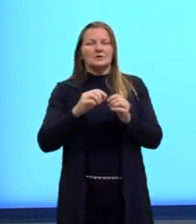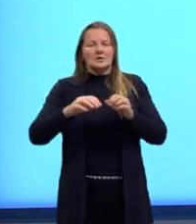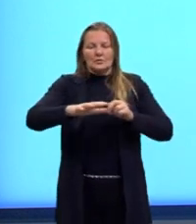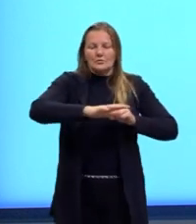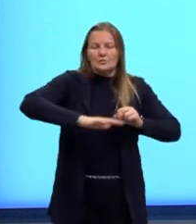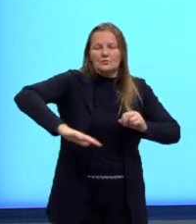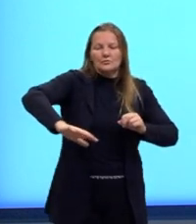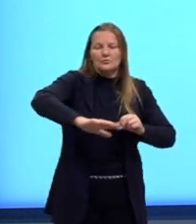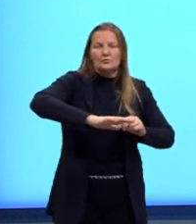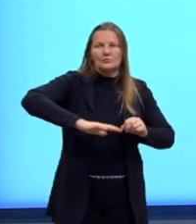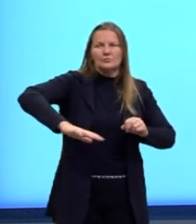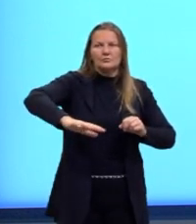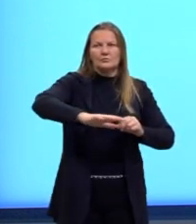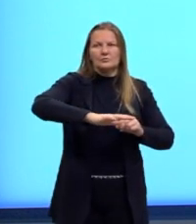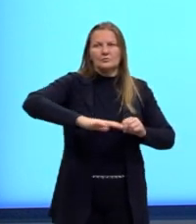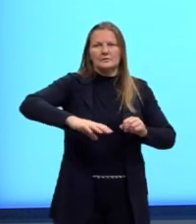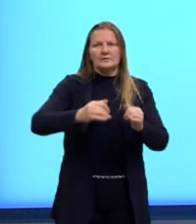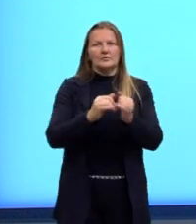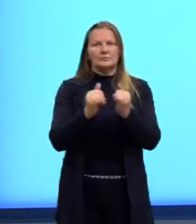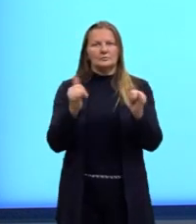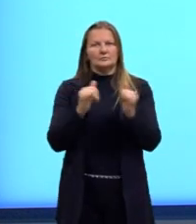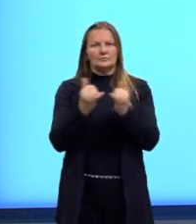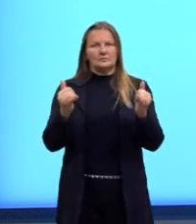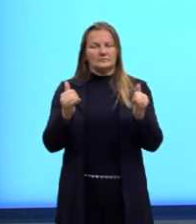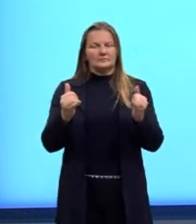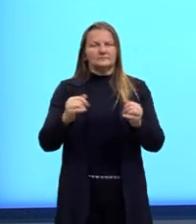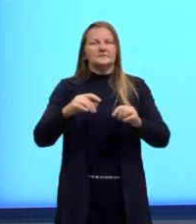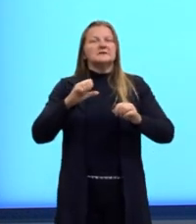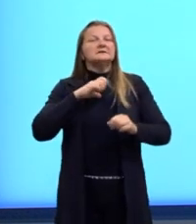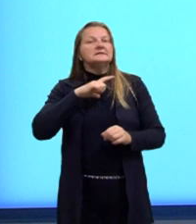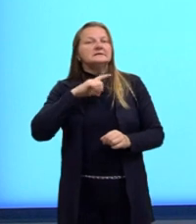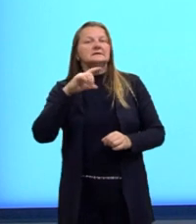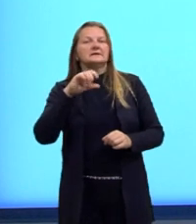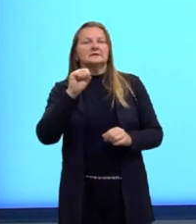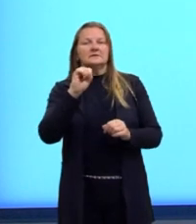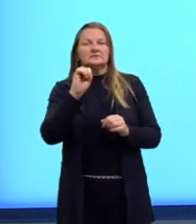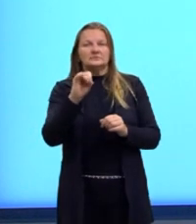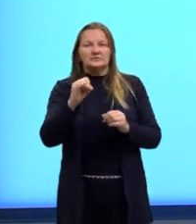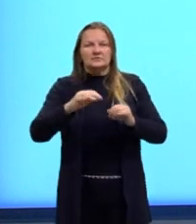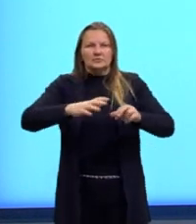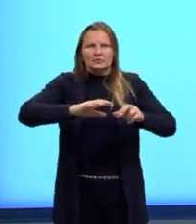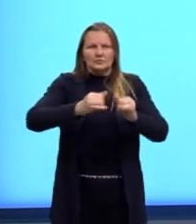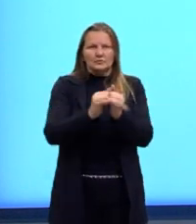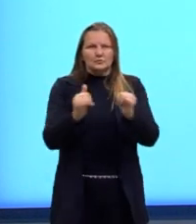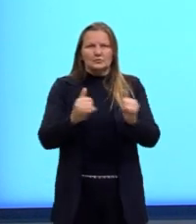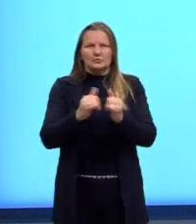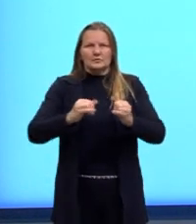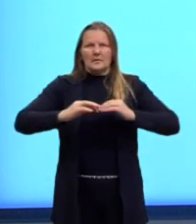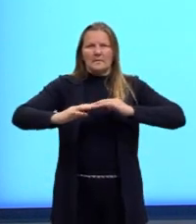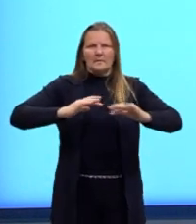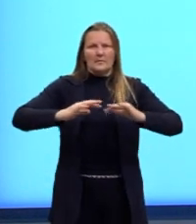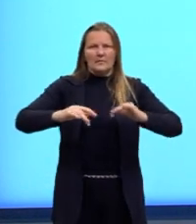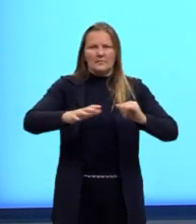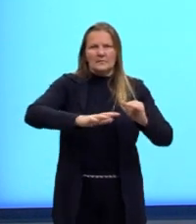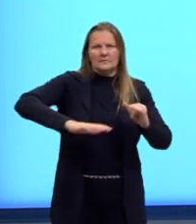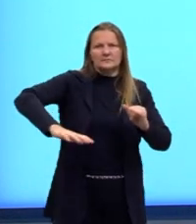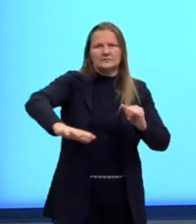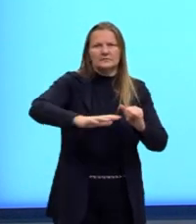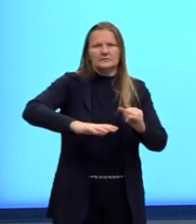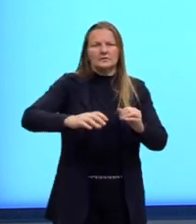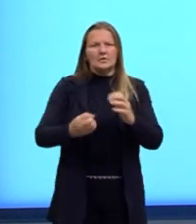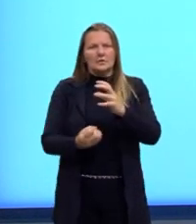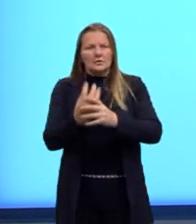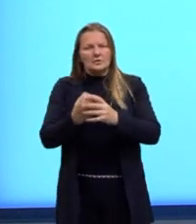campo elétrico, é uma carga elétrica em repouso. Quando a gente tem, então, uma carga elétrica em movimento, a gente